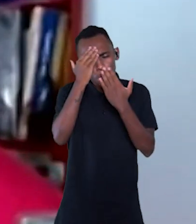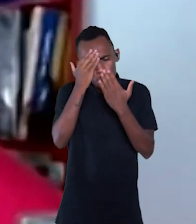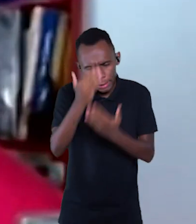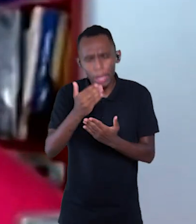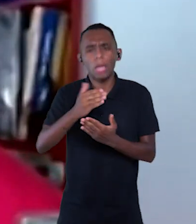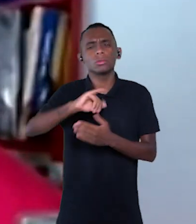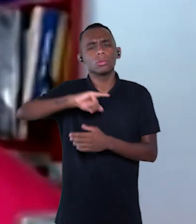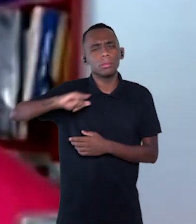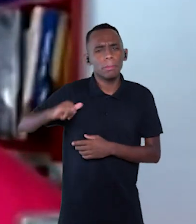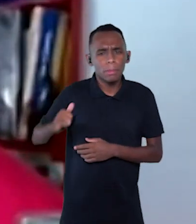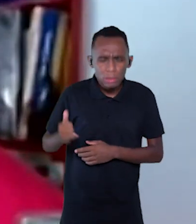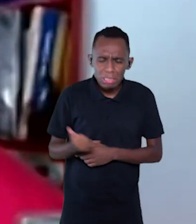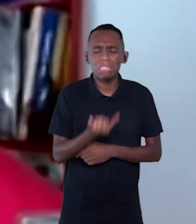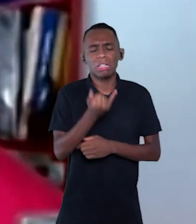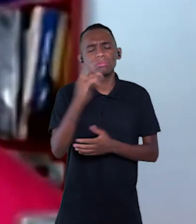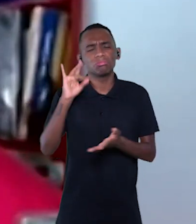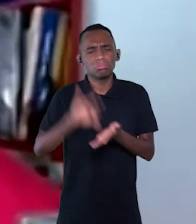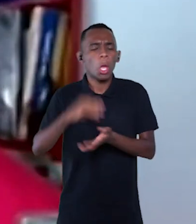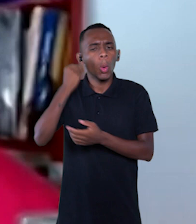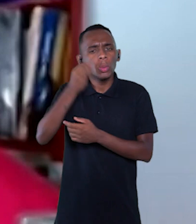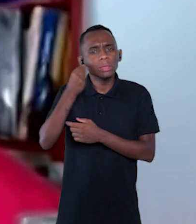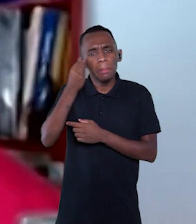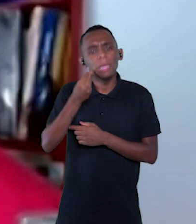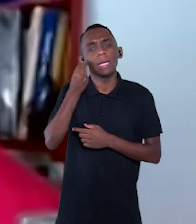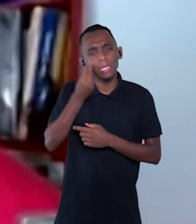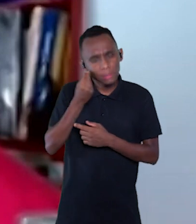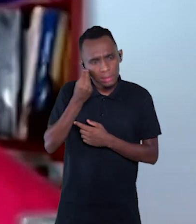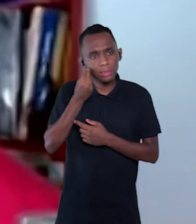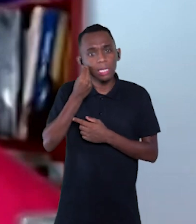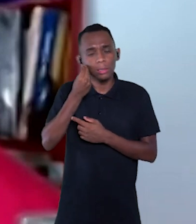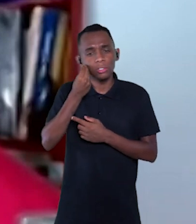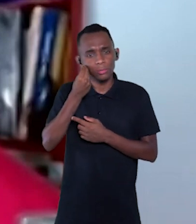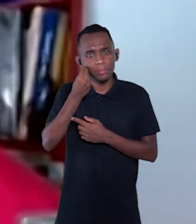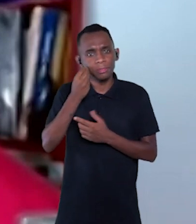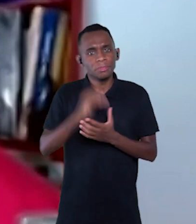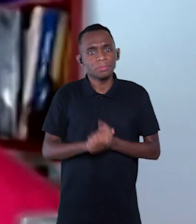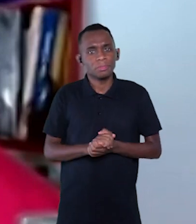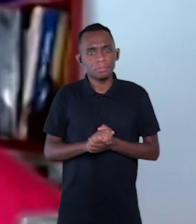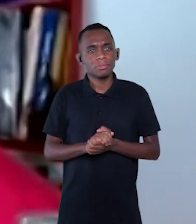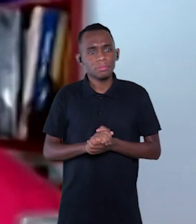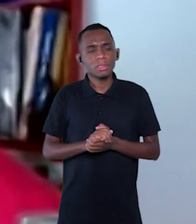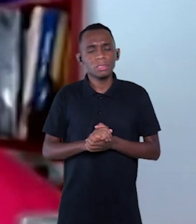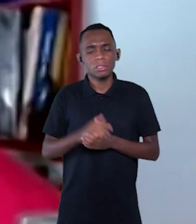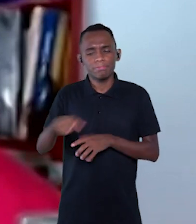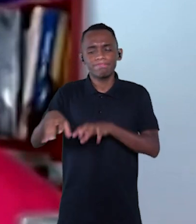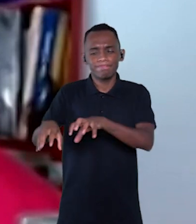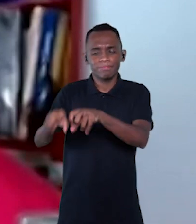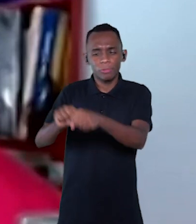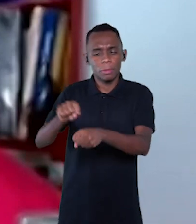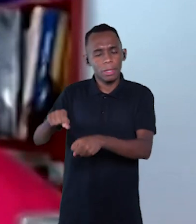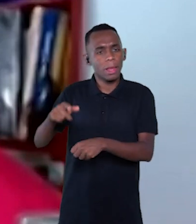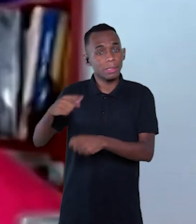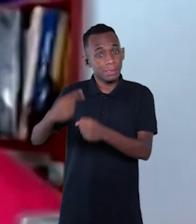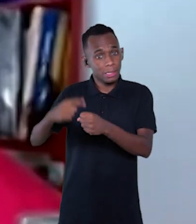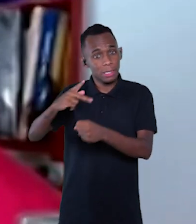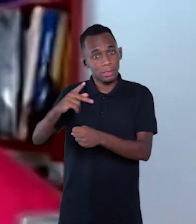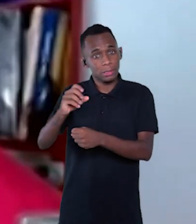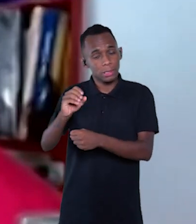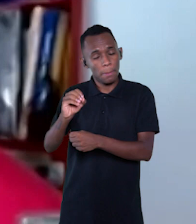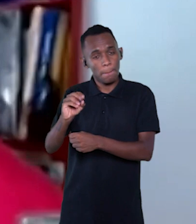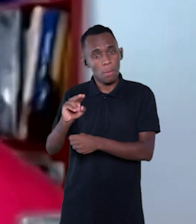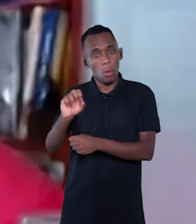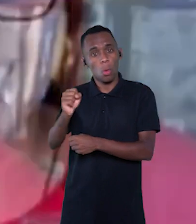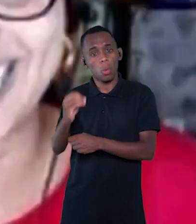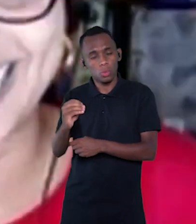ter vivido essa experiência e ter tido a oportunidade de me formar lá, em Pouso Alegre. Inclusive, saudade de